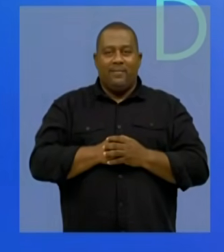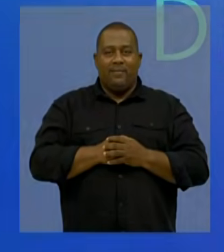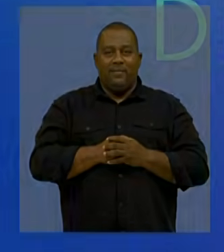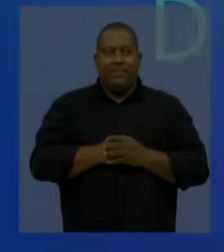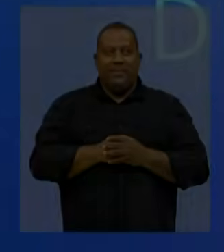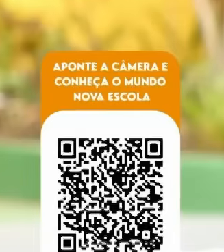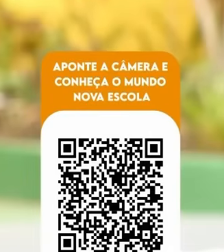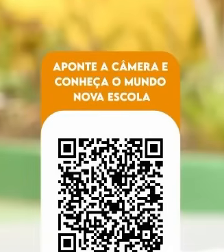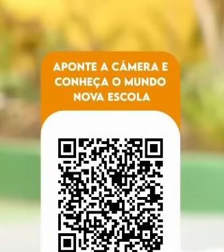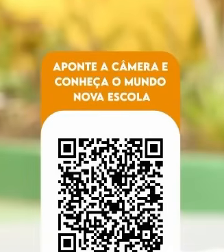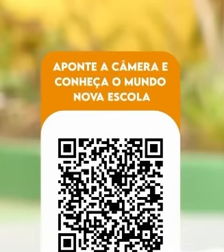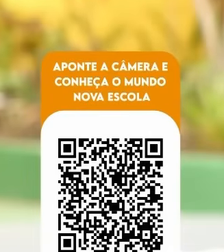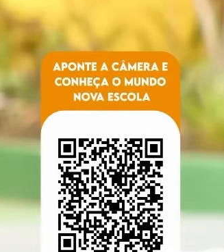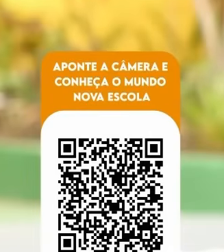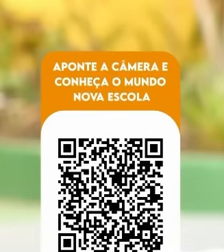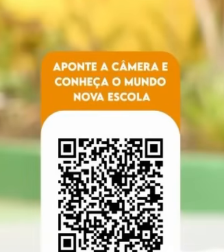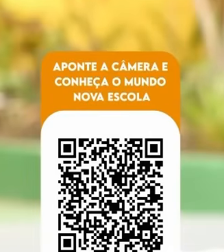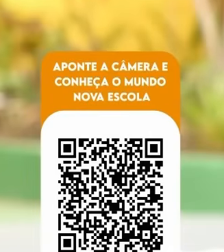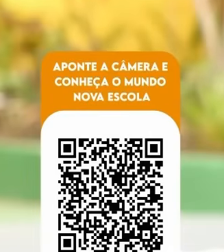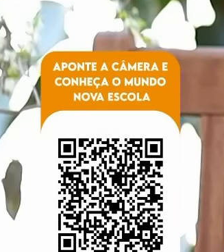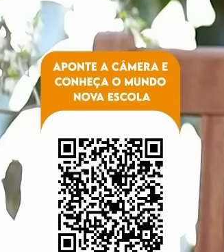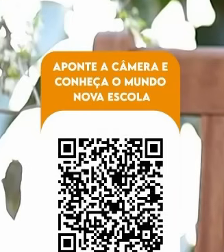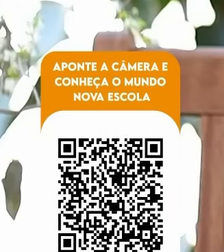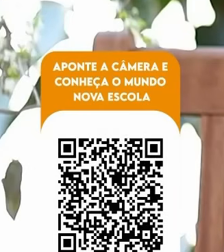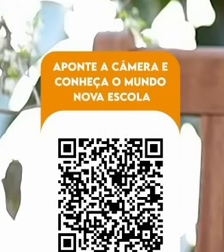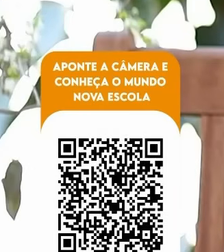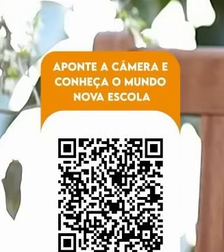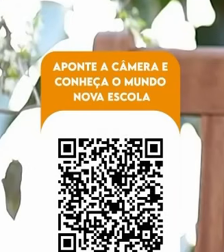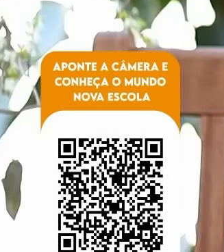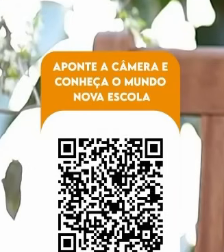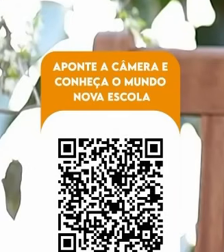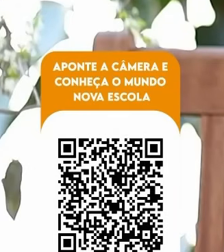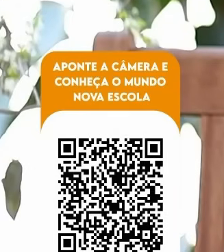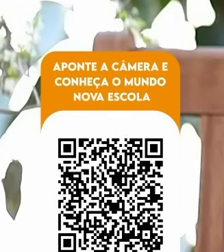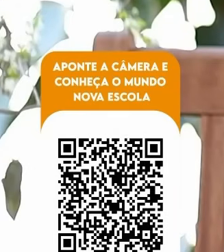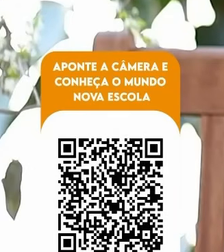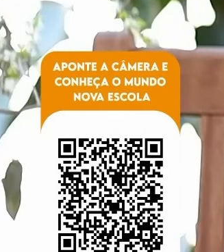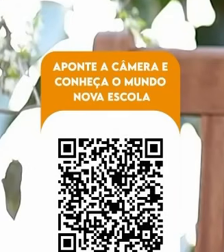Recomendo a escola. Com certeza. Não só recomendo,